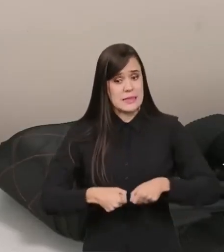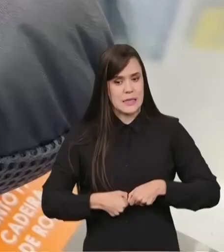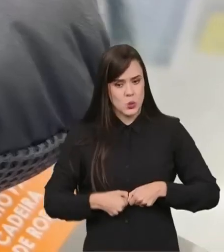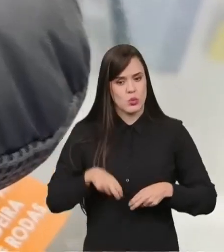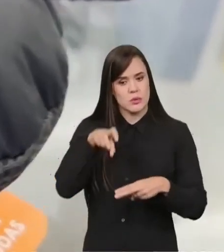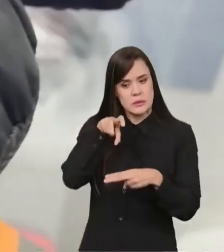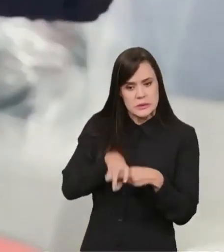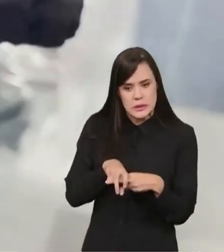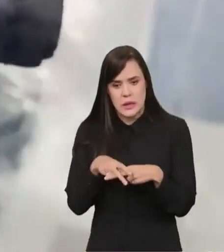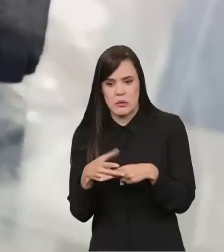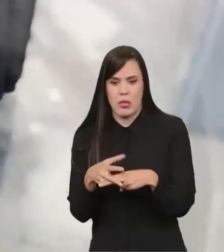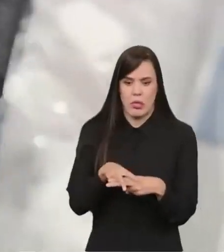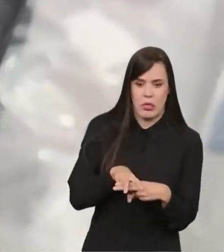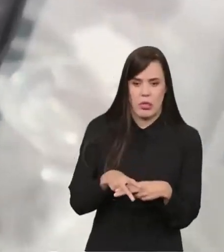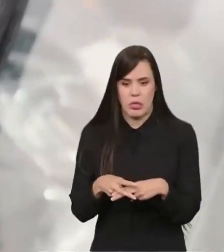escorregando.